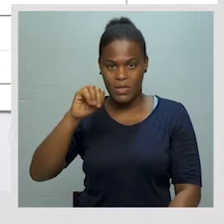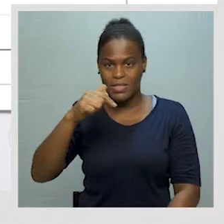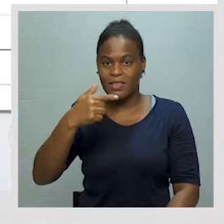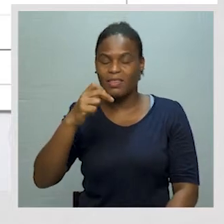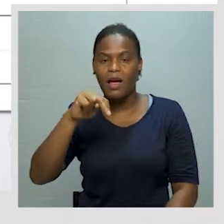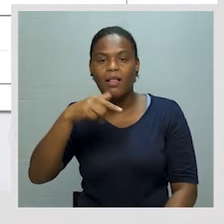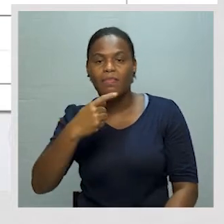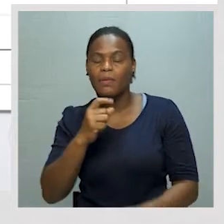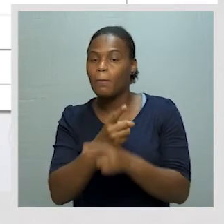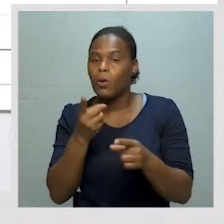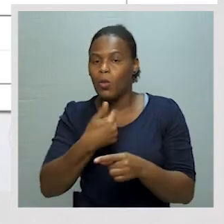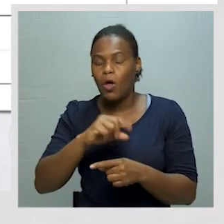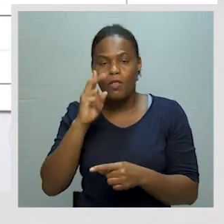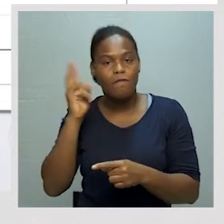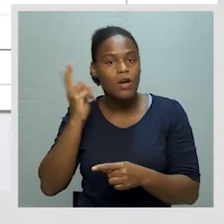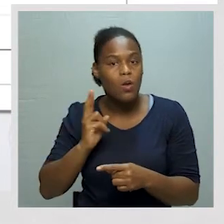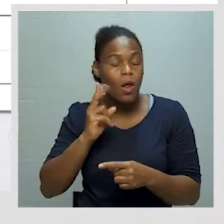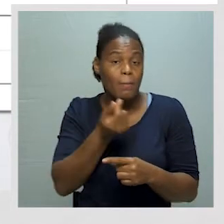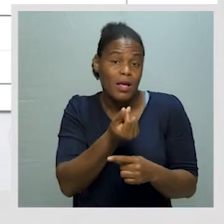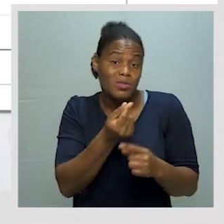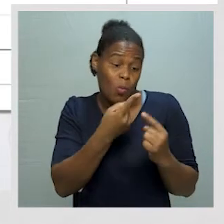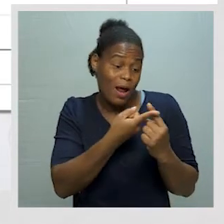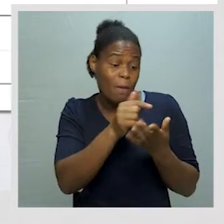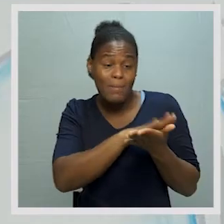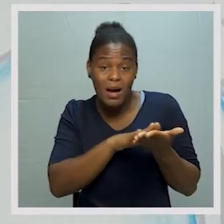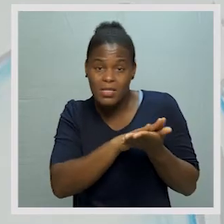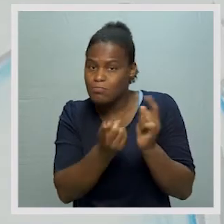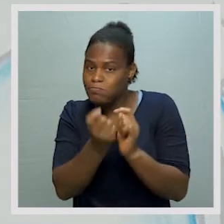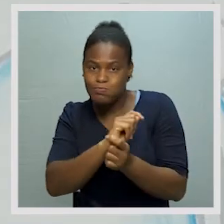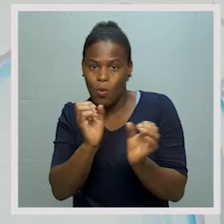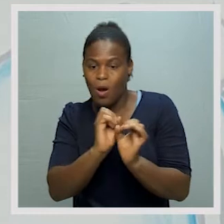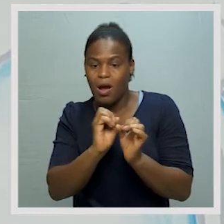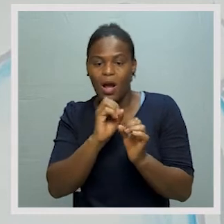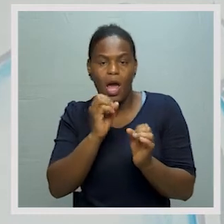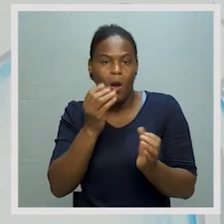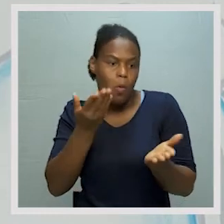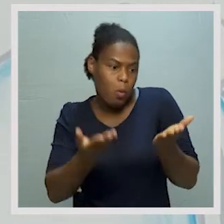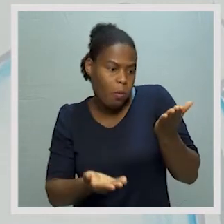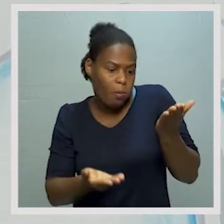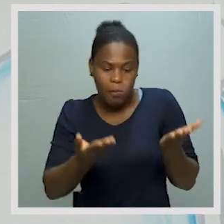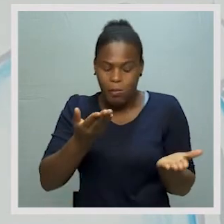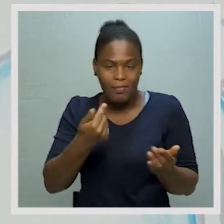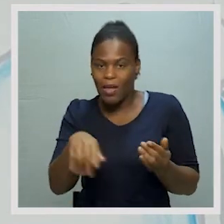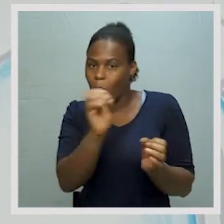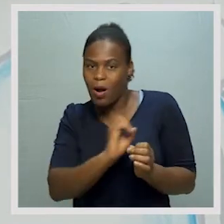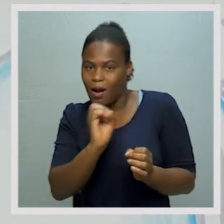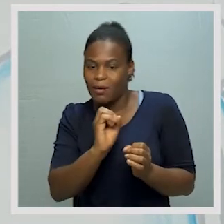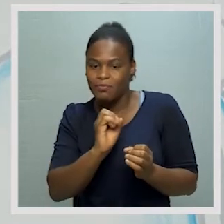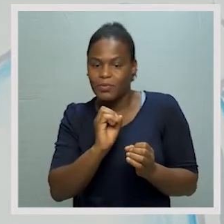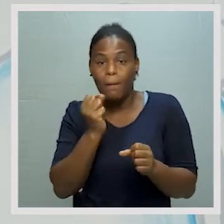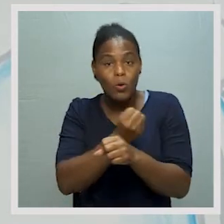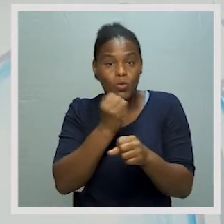valorizar com o preço do ano base, que não vai se alterar, aqui a inflação não aparece. A